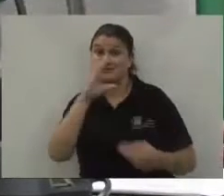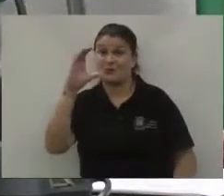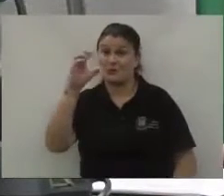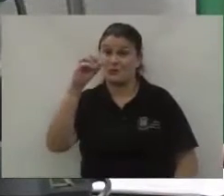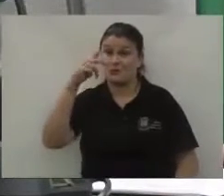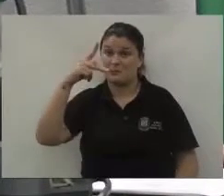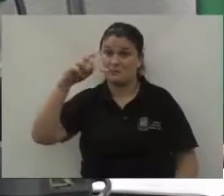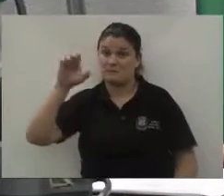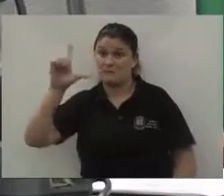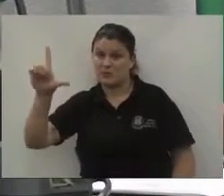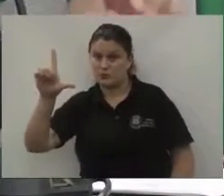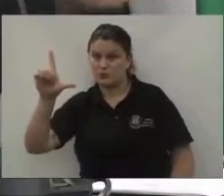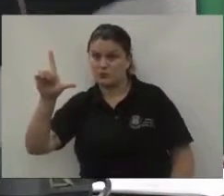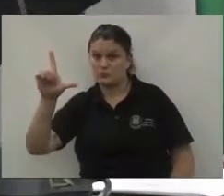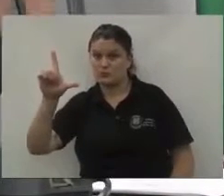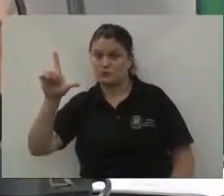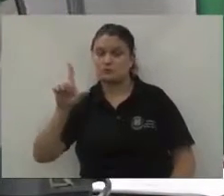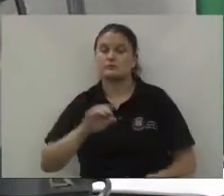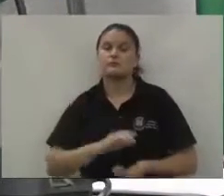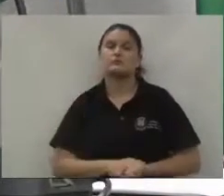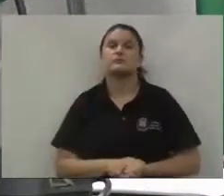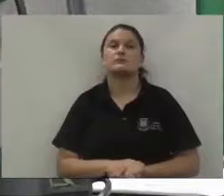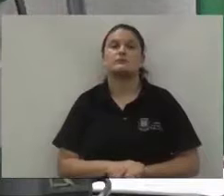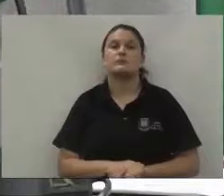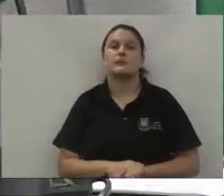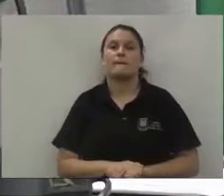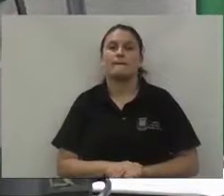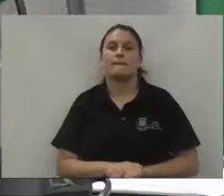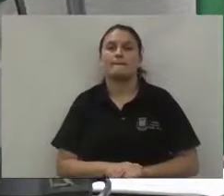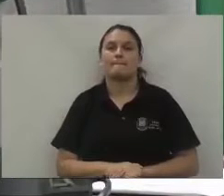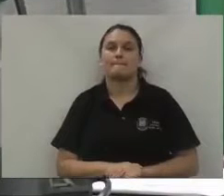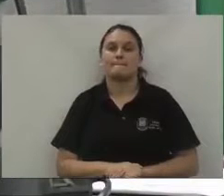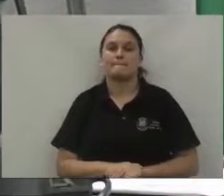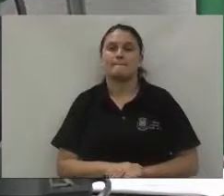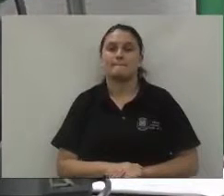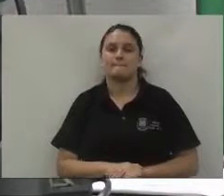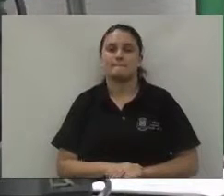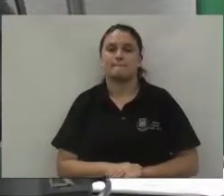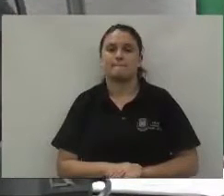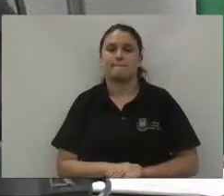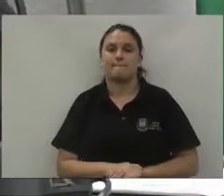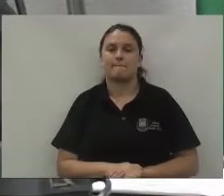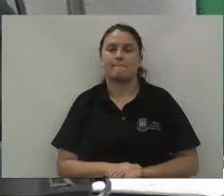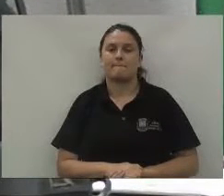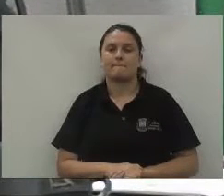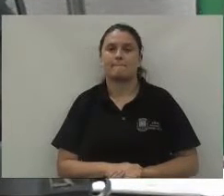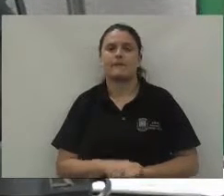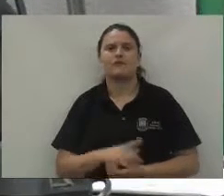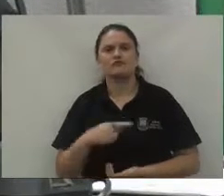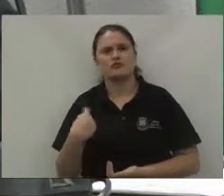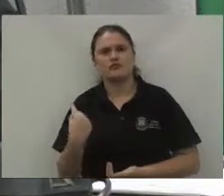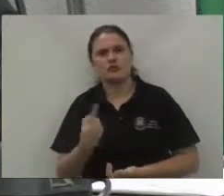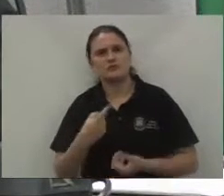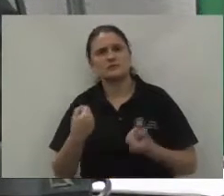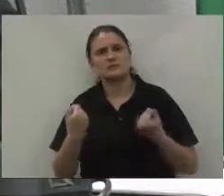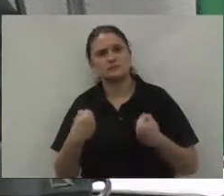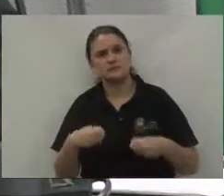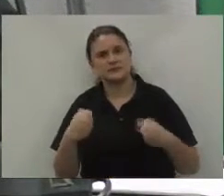presta serviço de colocação de lâmpadas aqui, a terceirizada. Nós precisamos